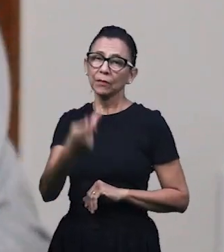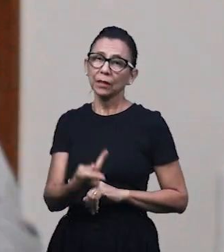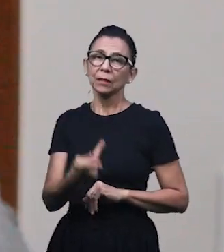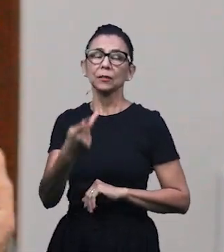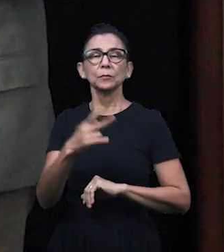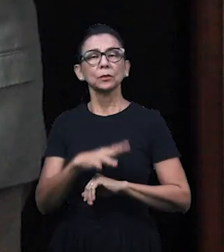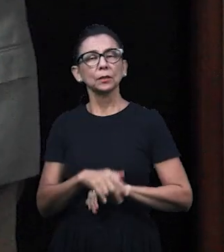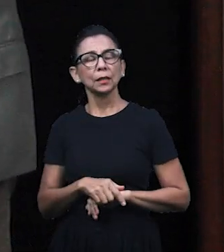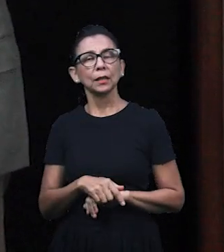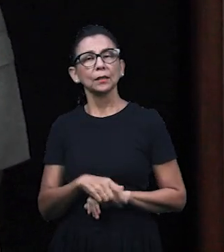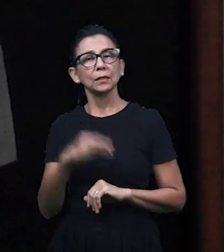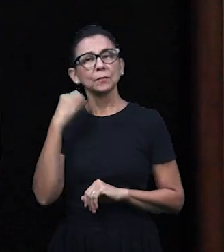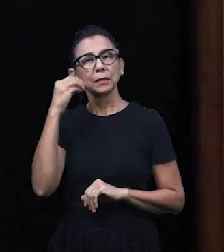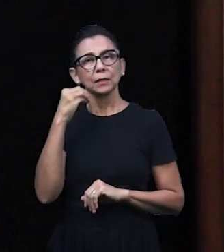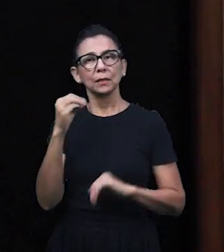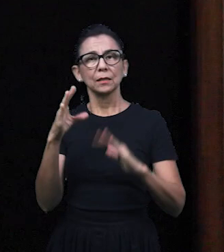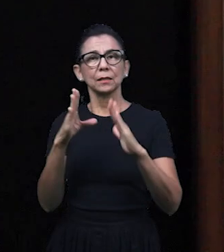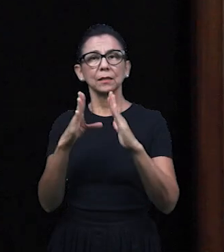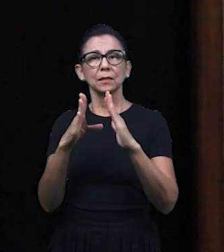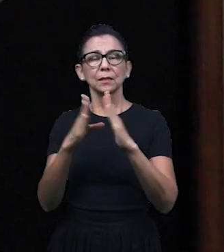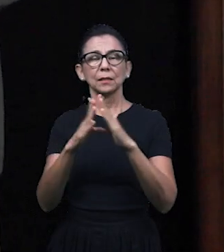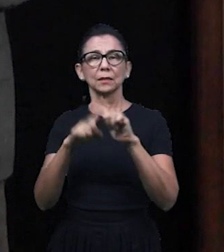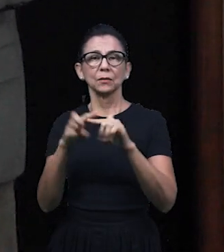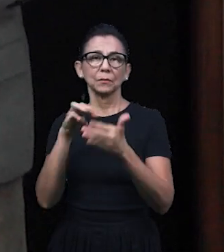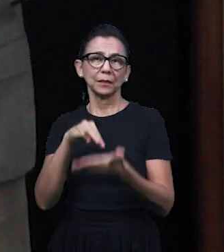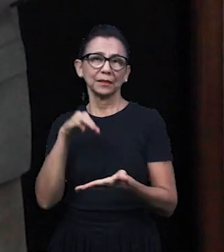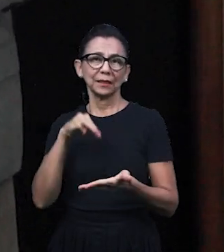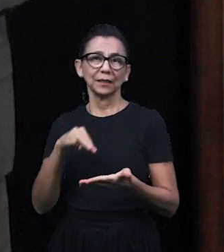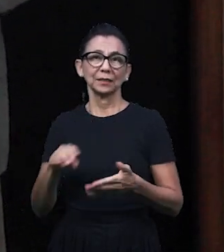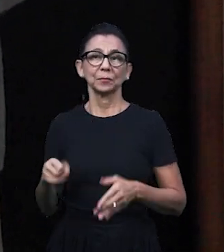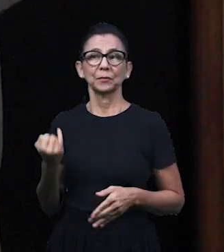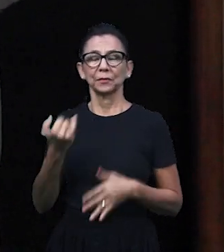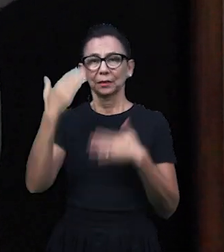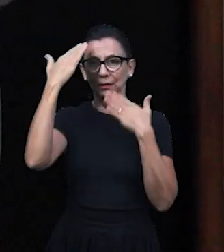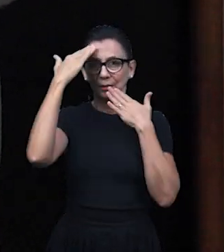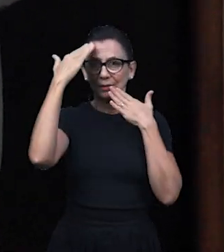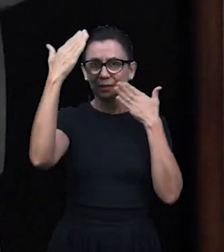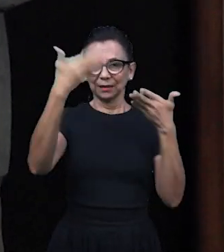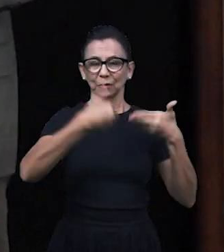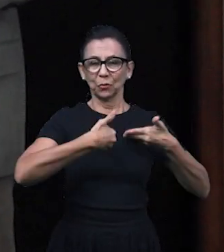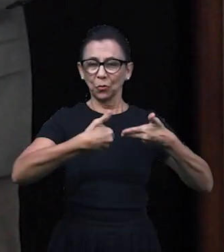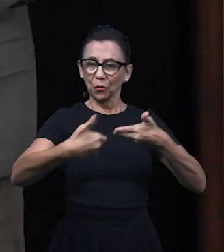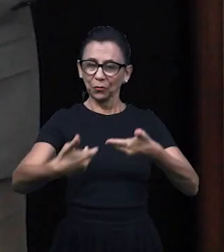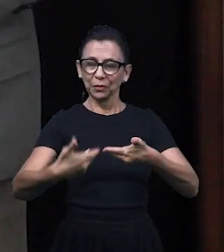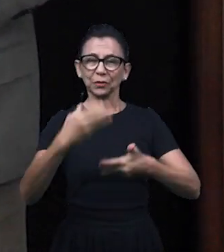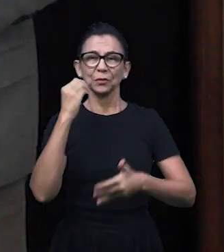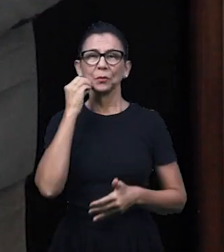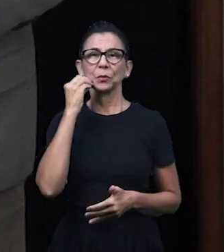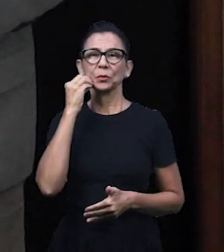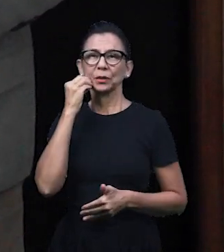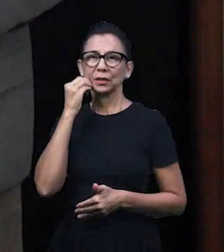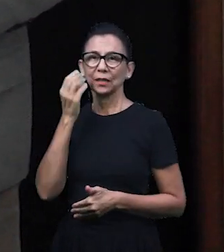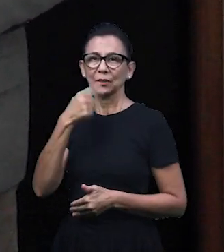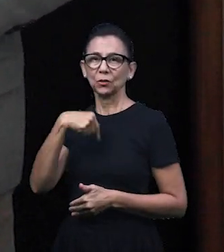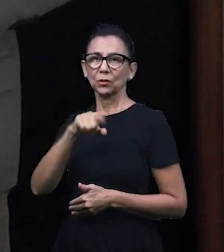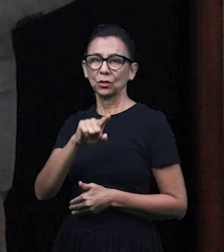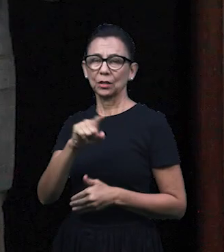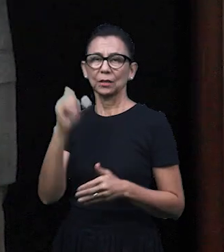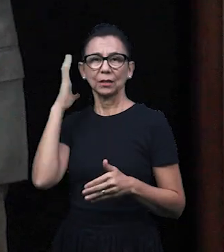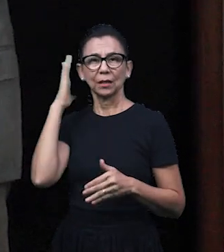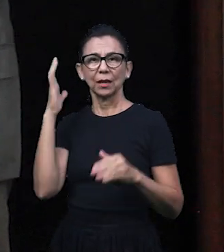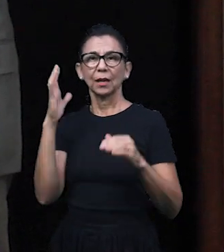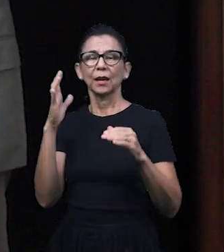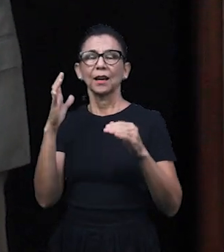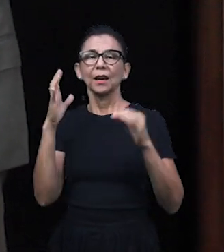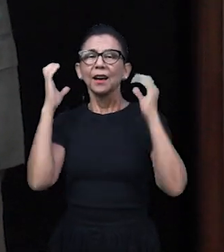Igreja Cristã Maranata. Eu quero aproveitar para agradecer pelo convite que foi feito, pela oportunidade de estarmos ali na Rádio Espírito Santo.